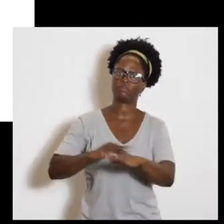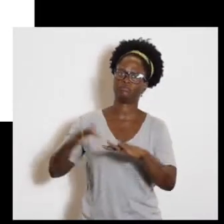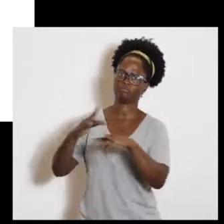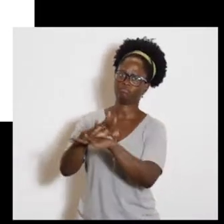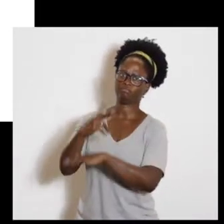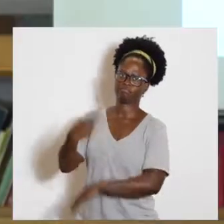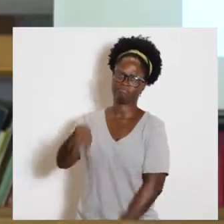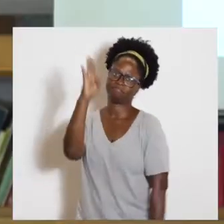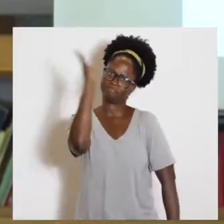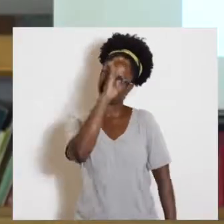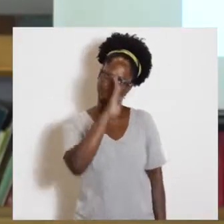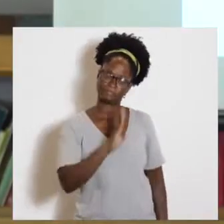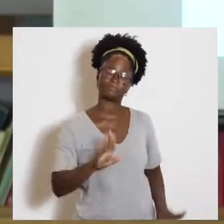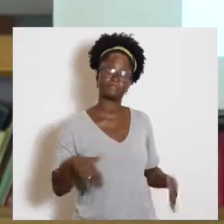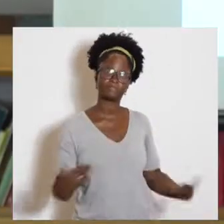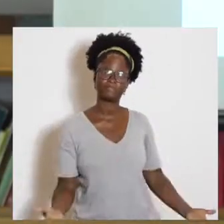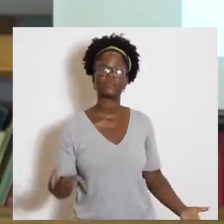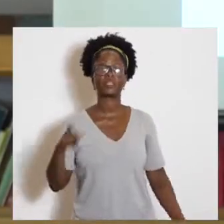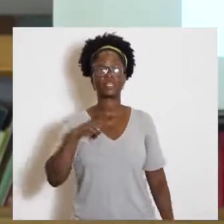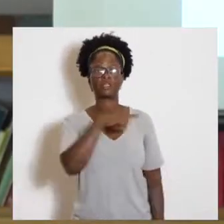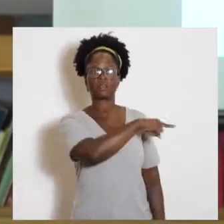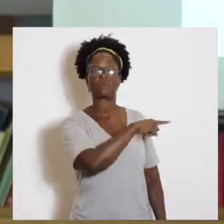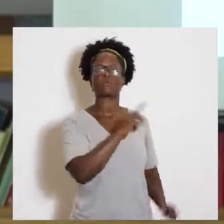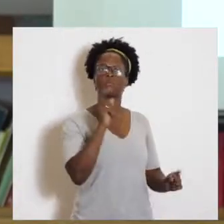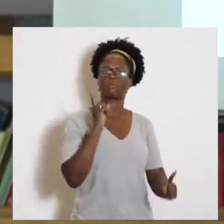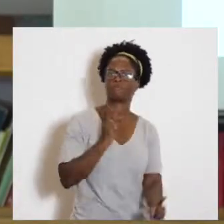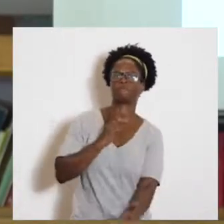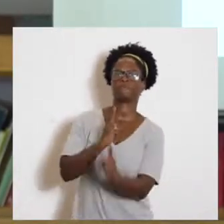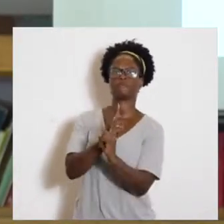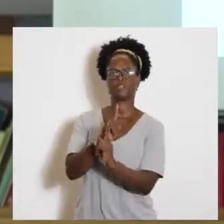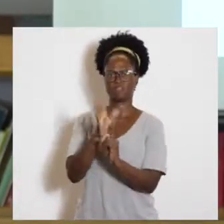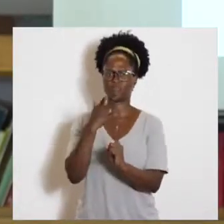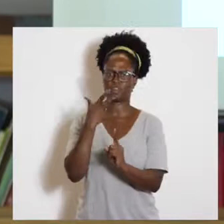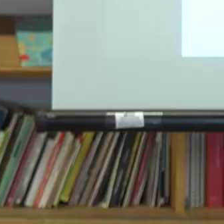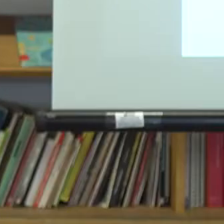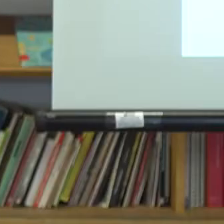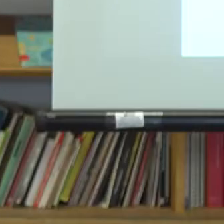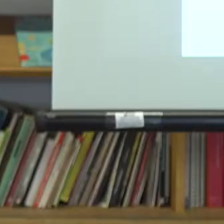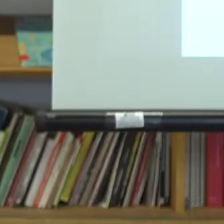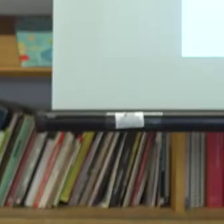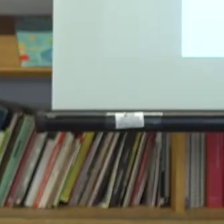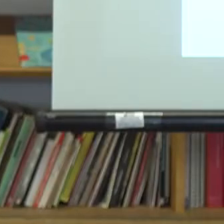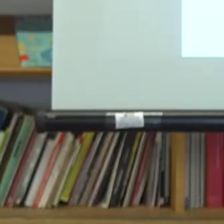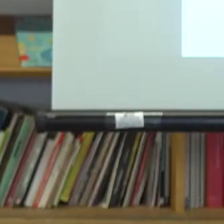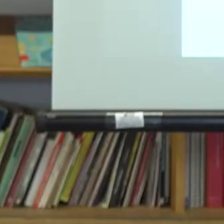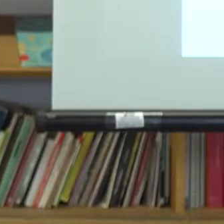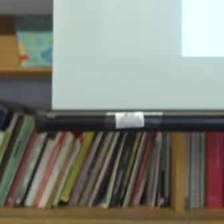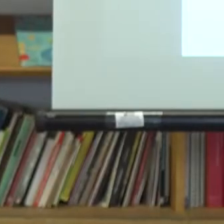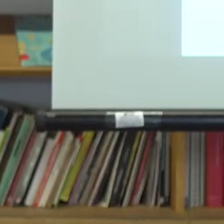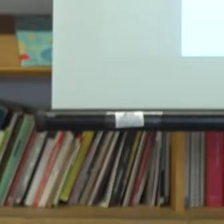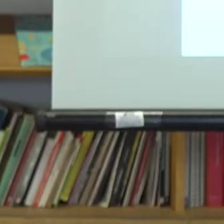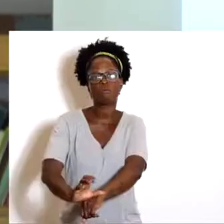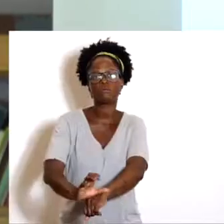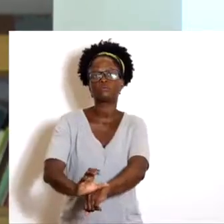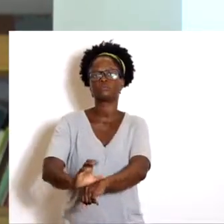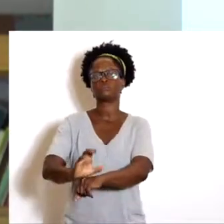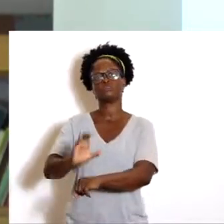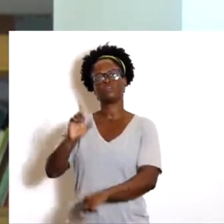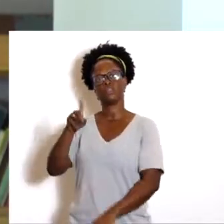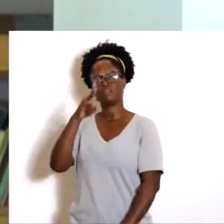brasileiras aí está a sugestão de como dizer a vocês a cultura mais